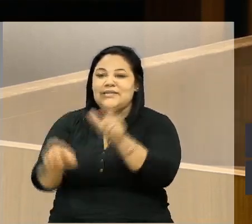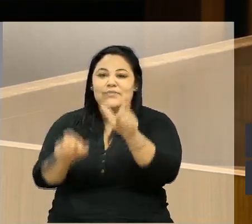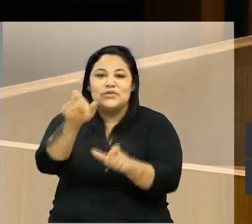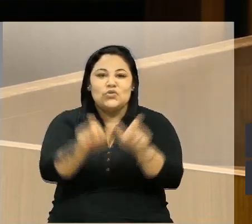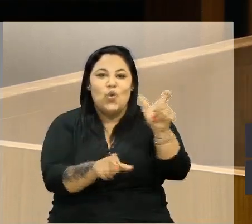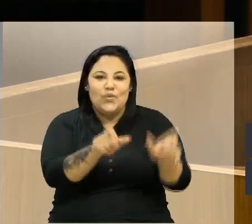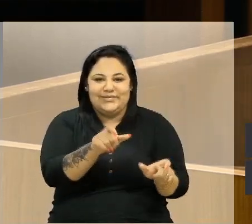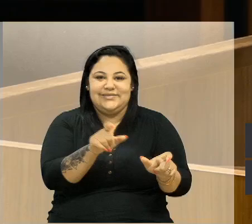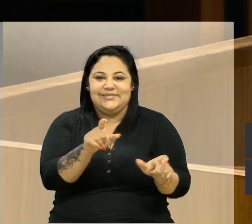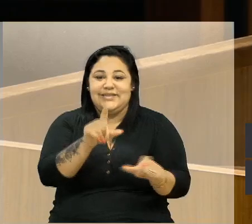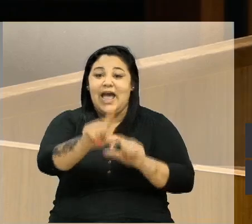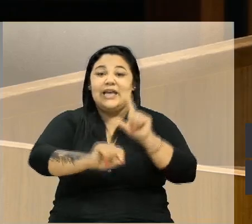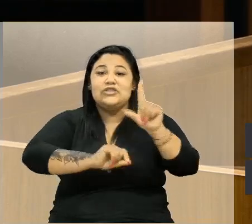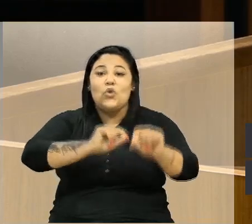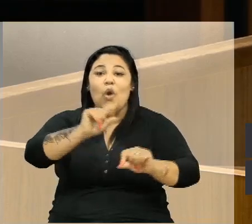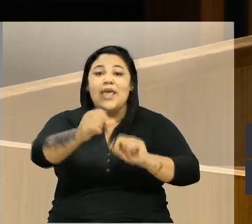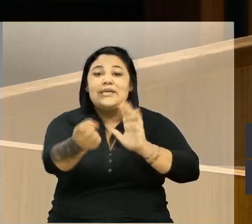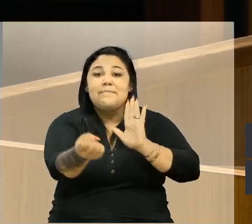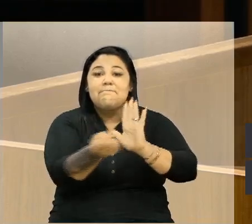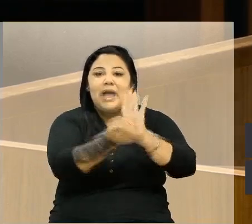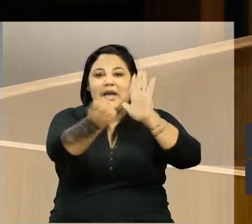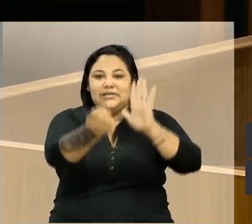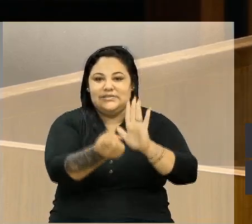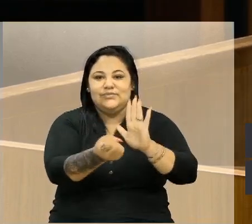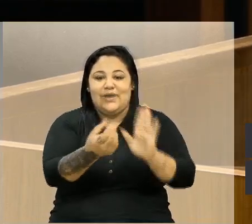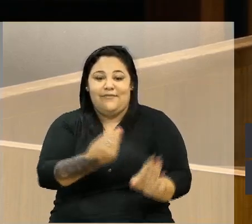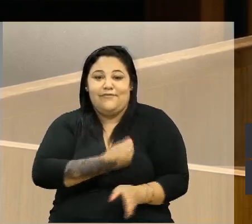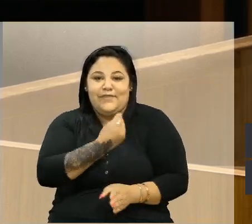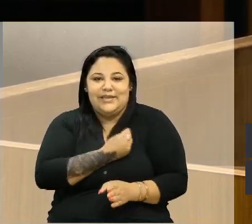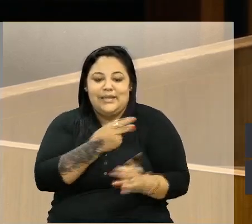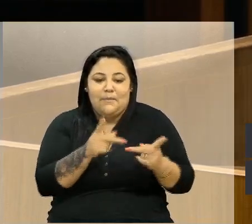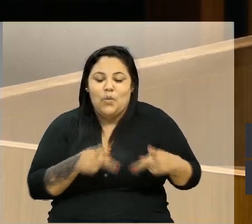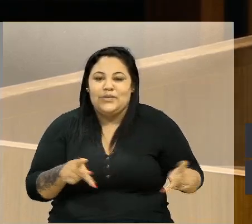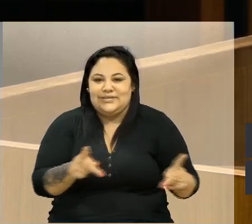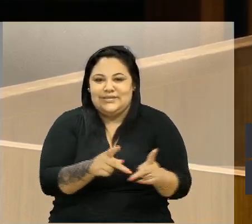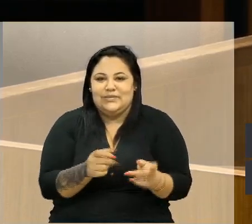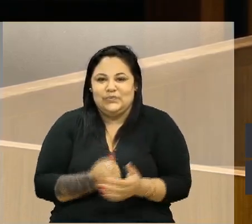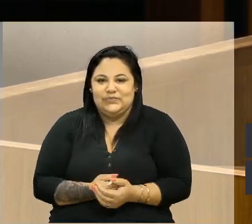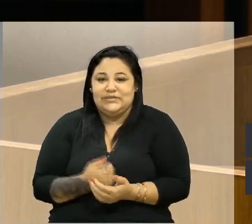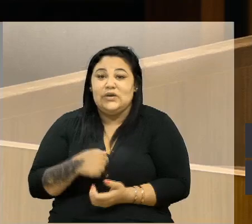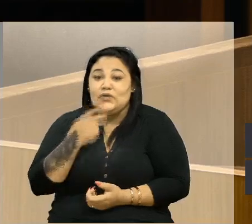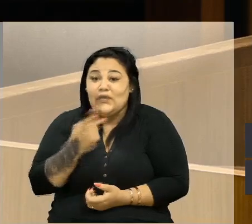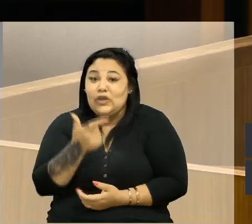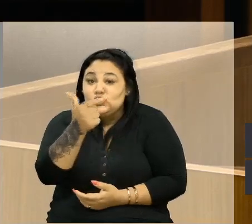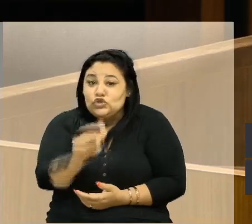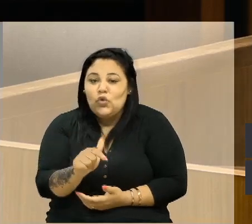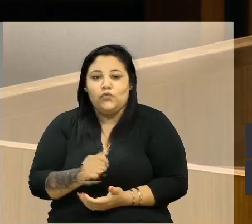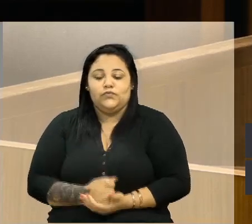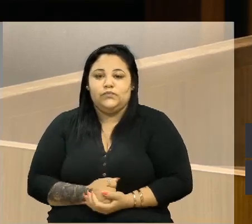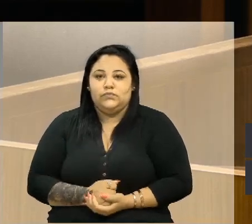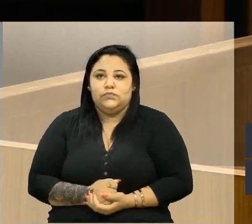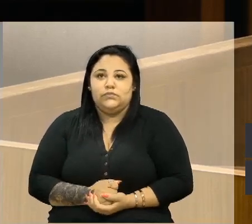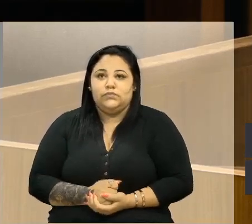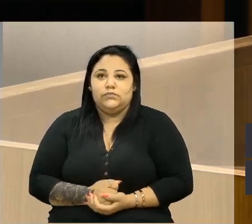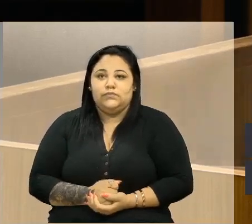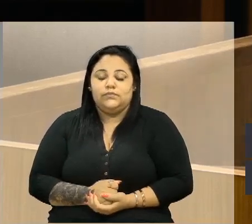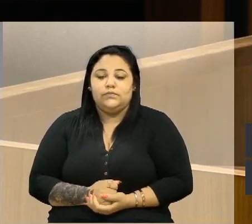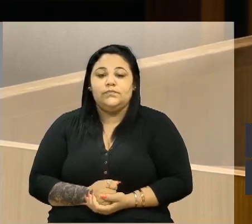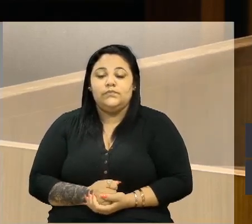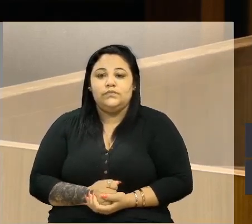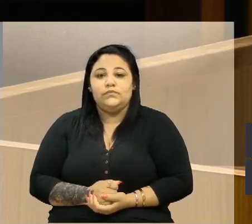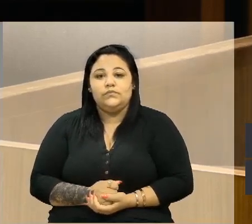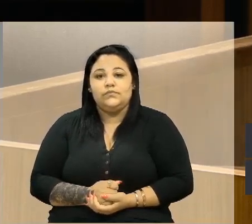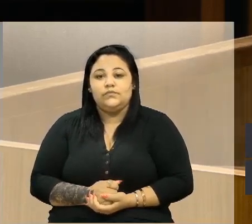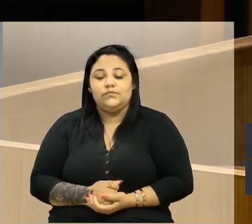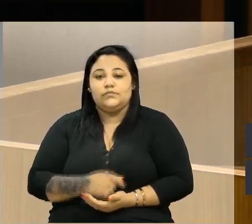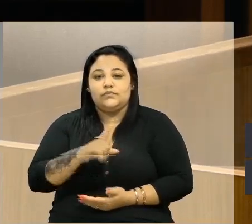nas decisões que impactam as suas vidas. Então, eu afirmo isso, ter acesso a uma cidade